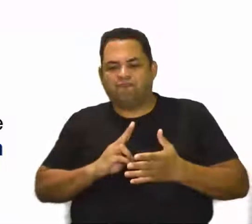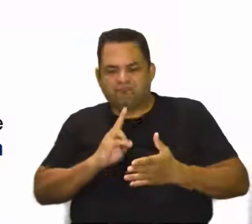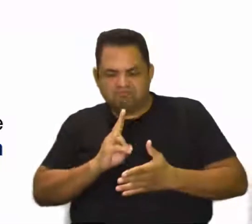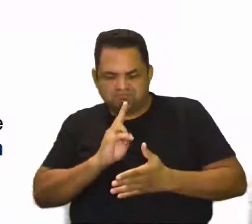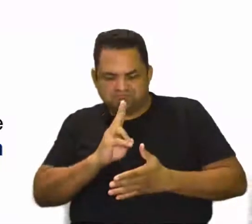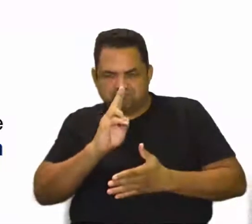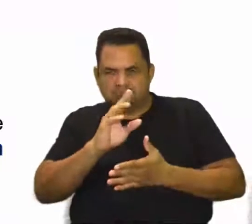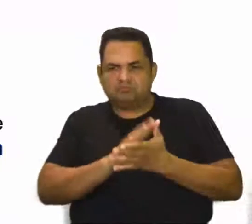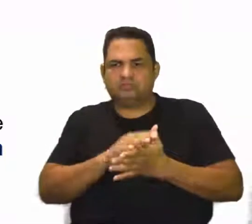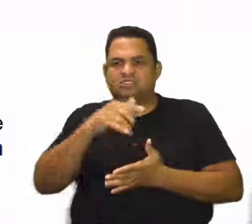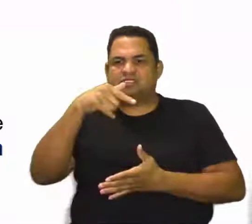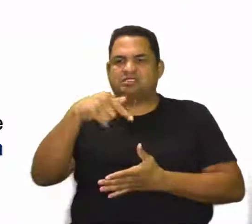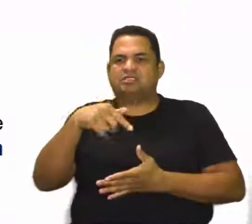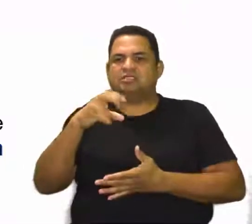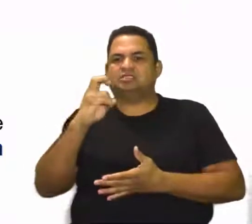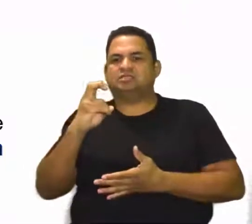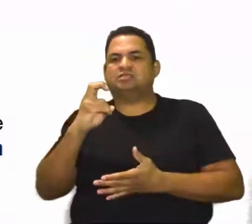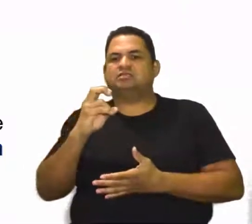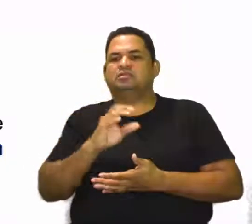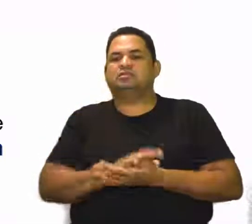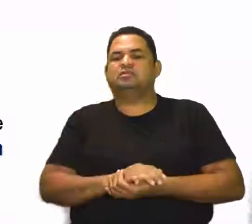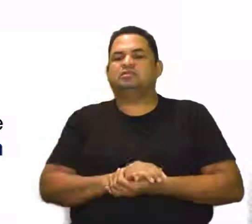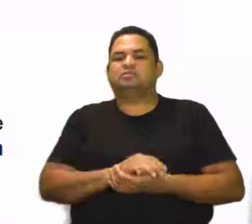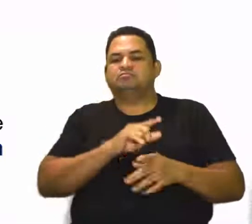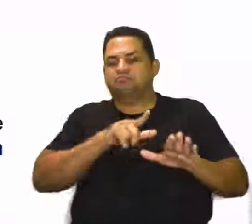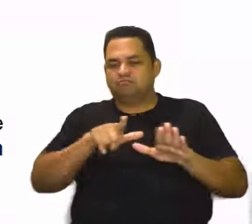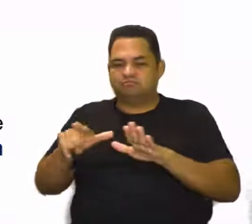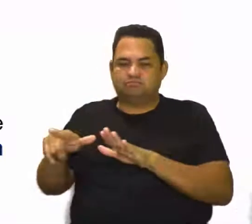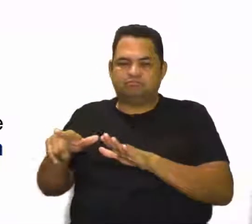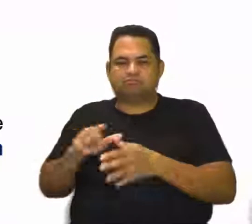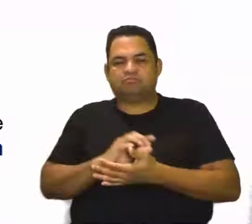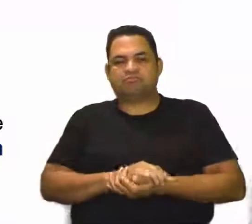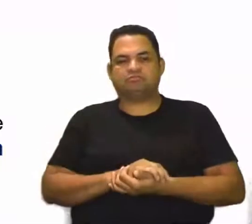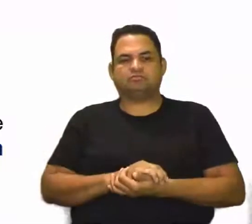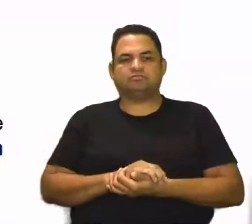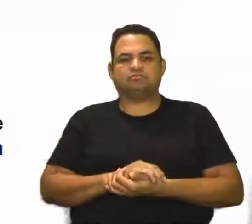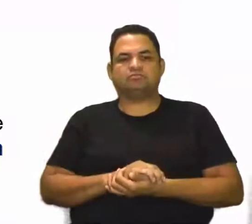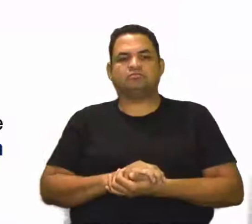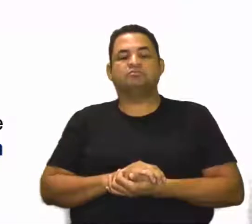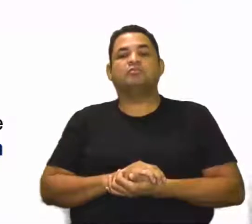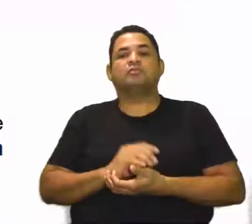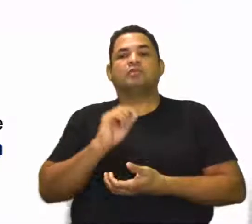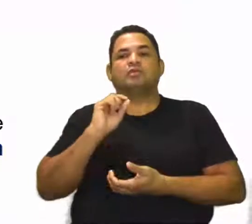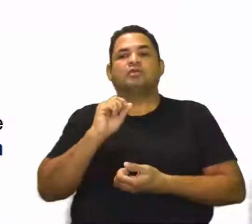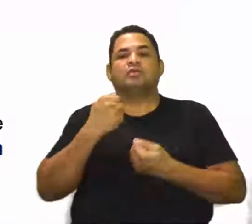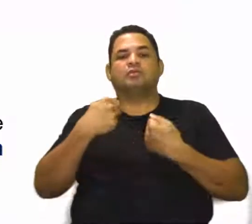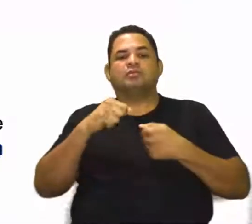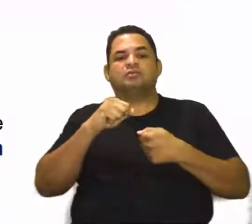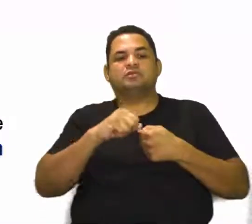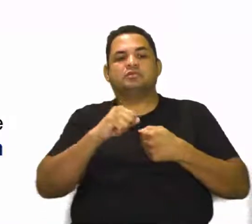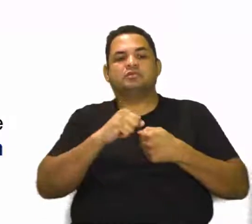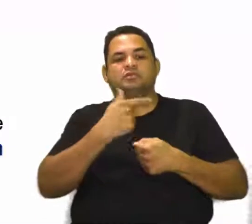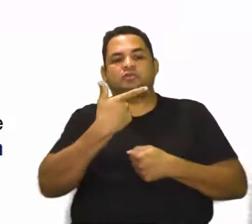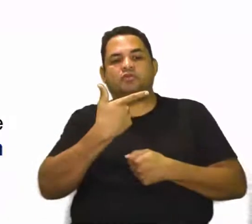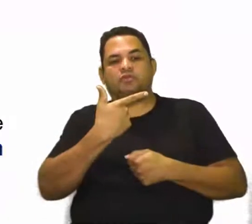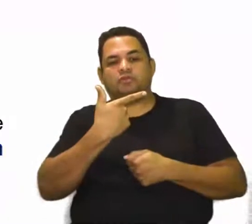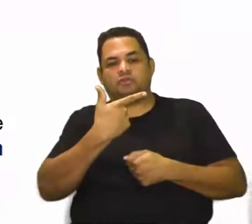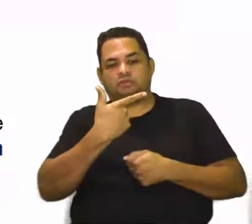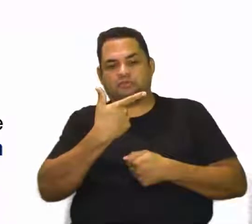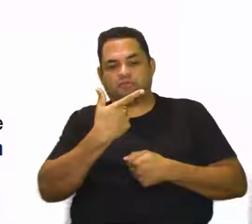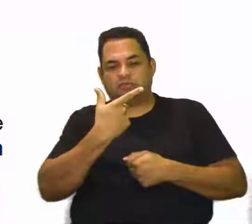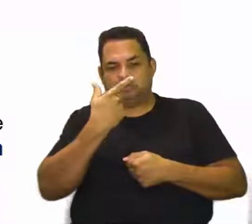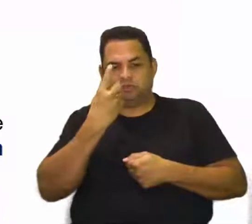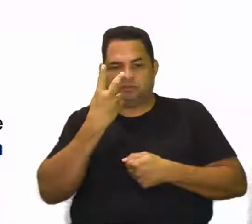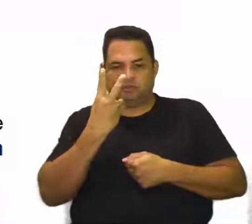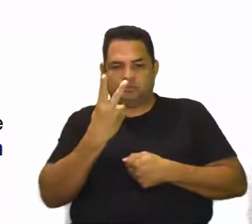no total vai dar 75 minutos por semana. E o que mais que eu posso fazer em pelo menos 2 dias na semana,